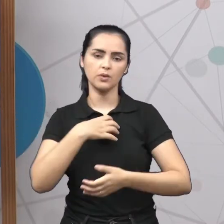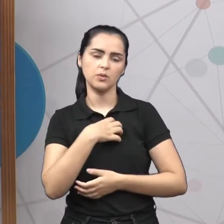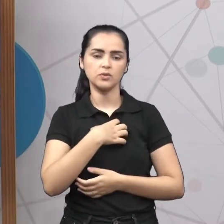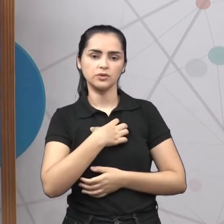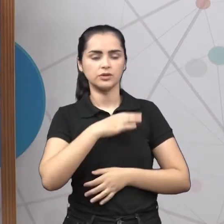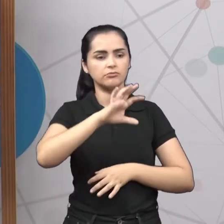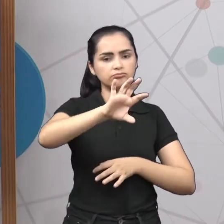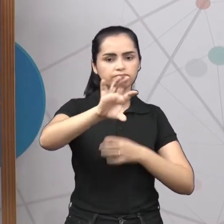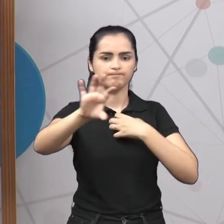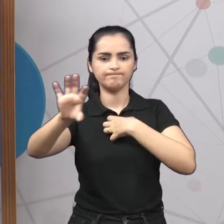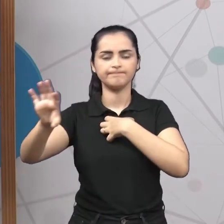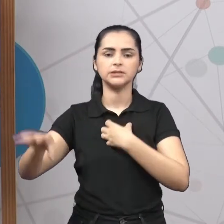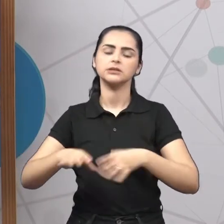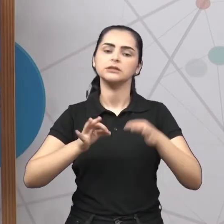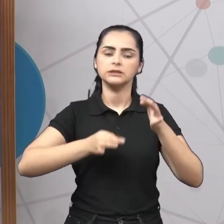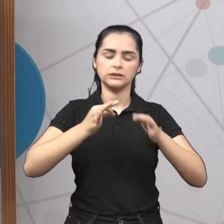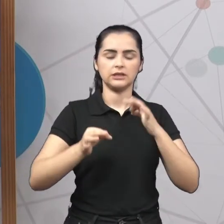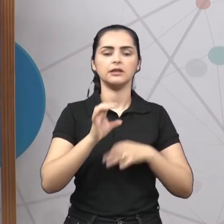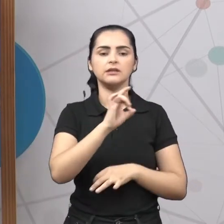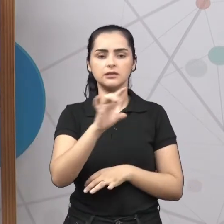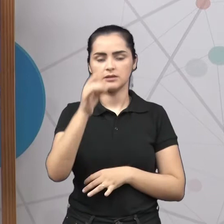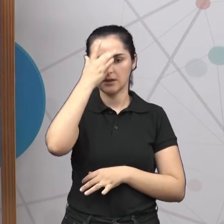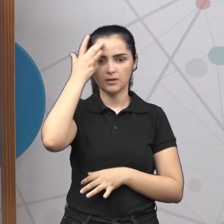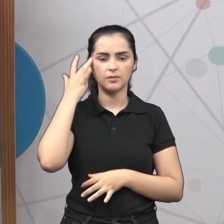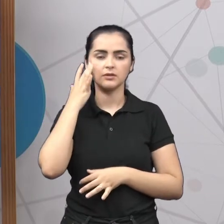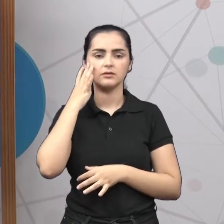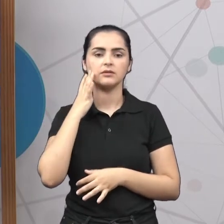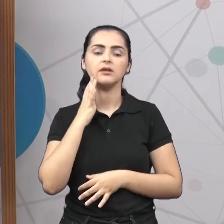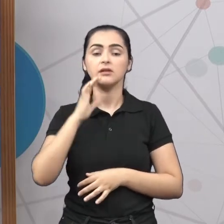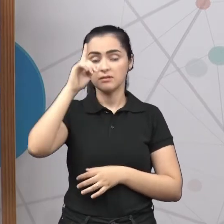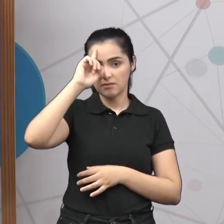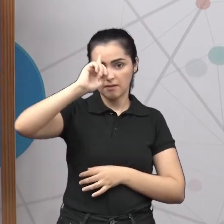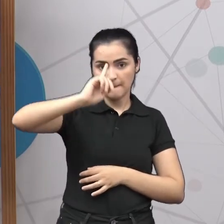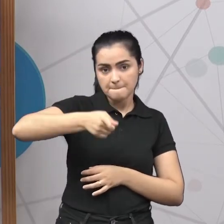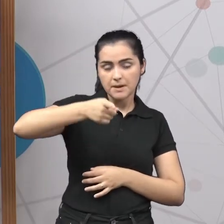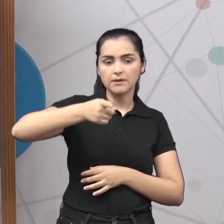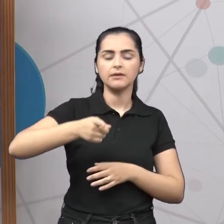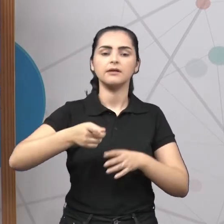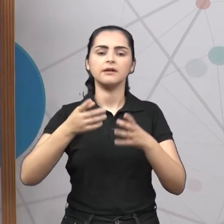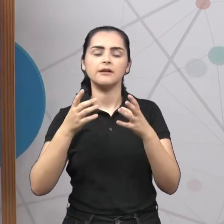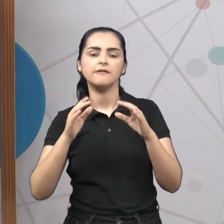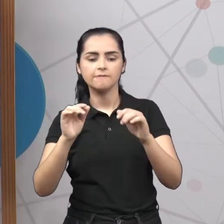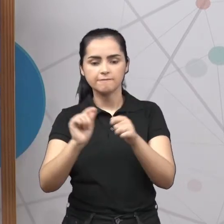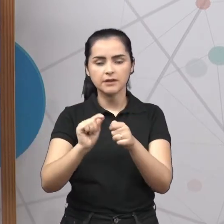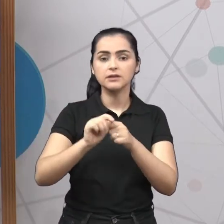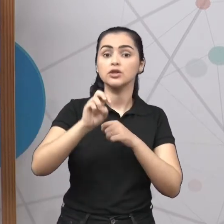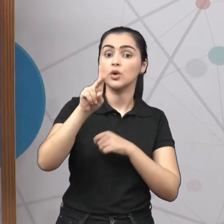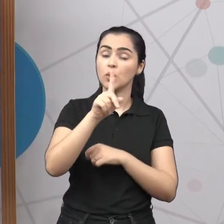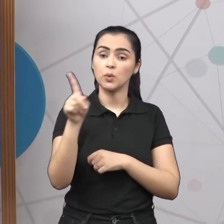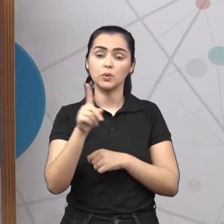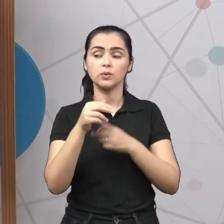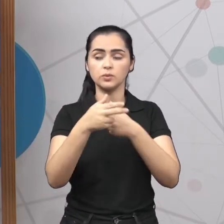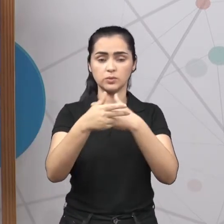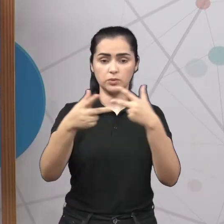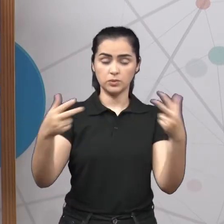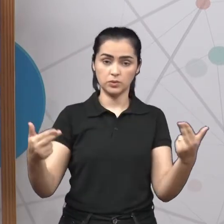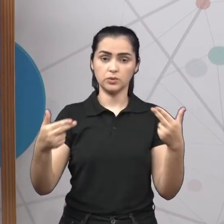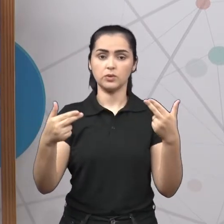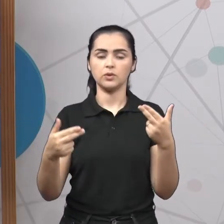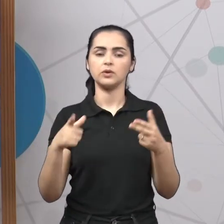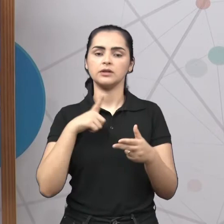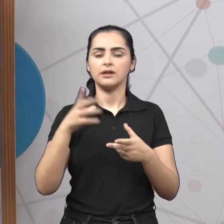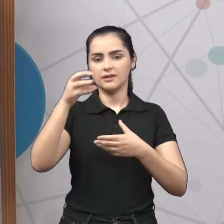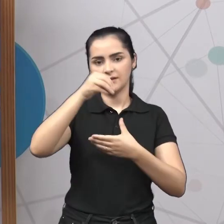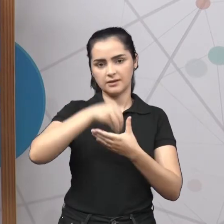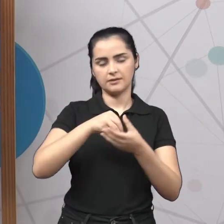das pessoas e determina o cumprimento ou não de punições que estão